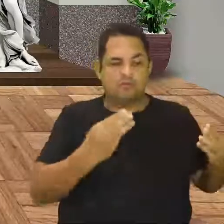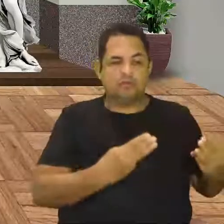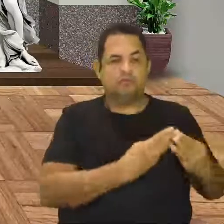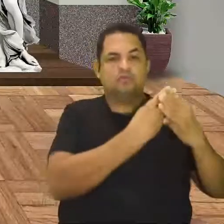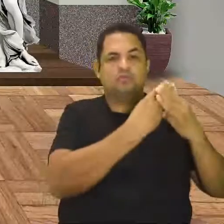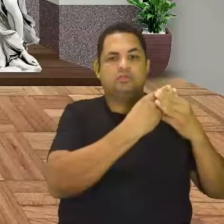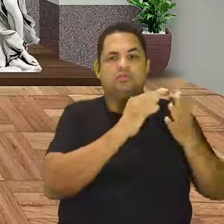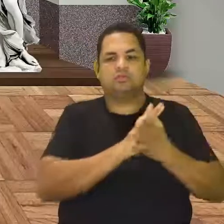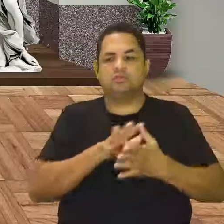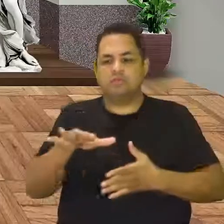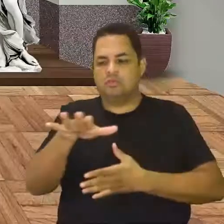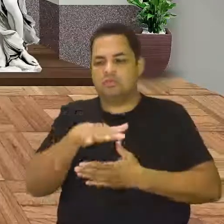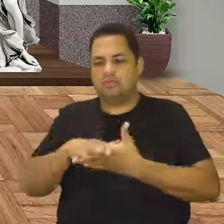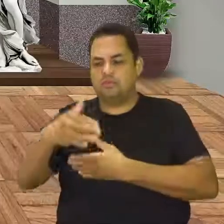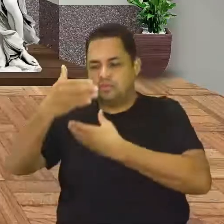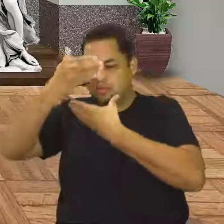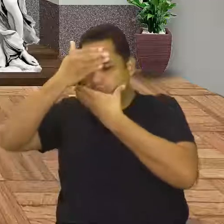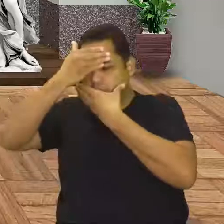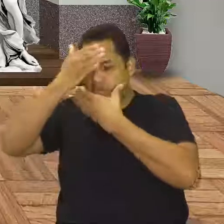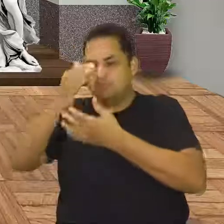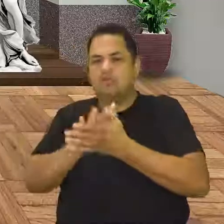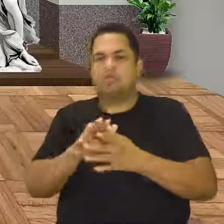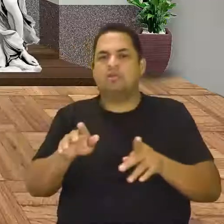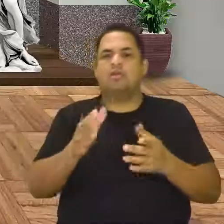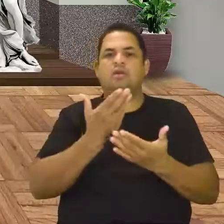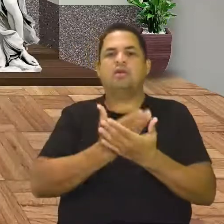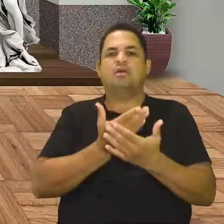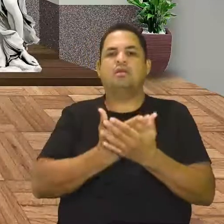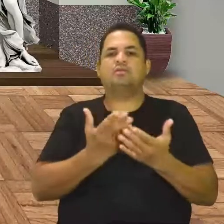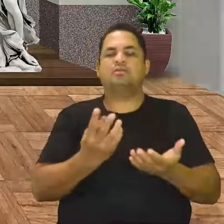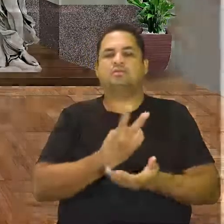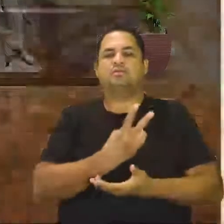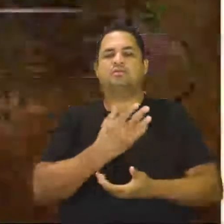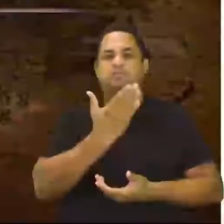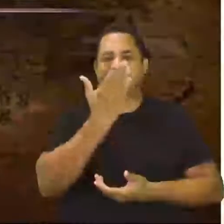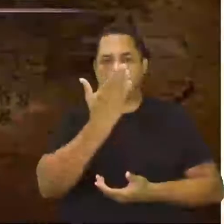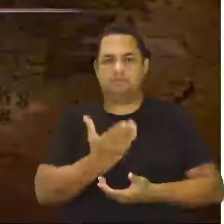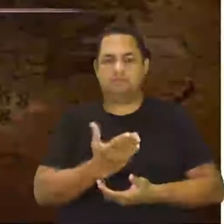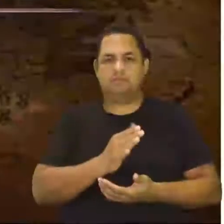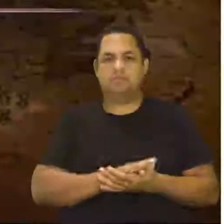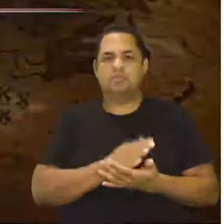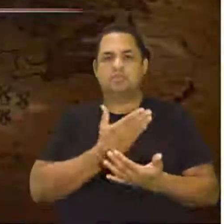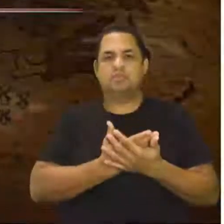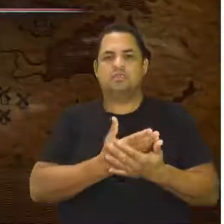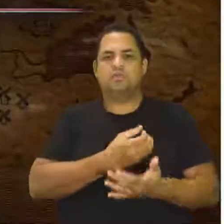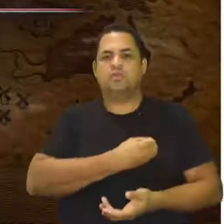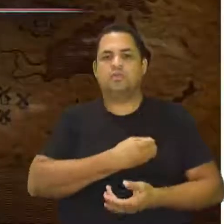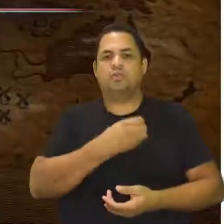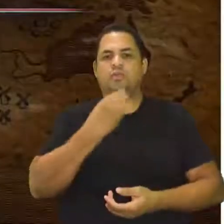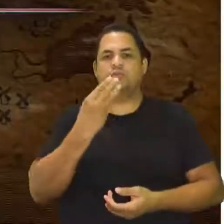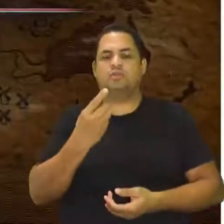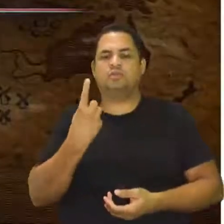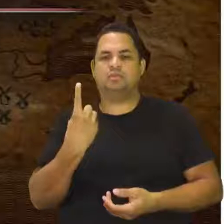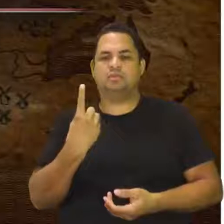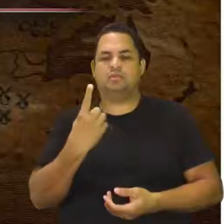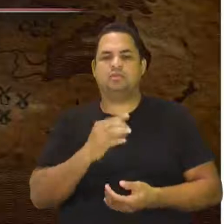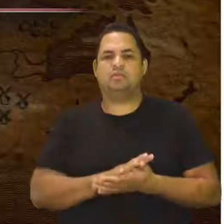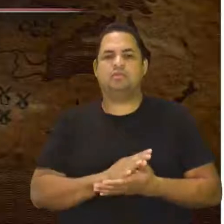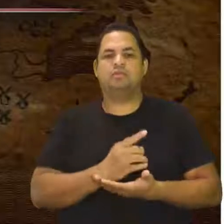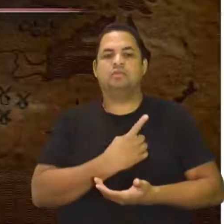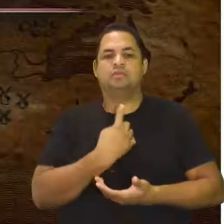islâmico. Aula de hoje para vocês, na tela. Aula de número 31.